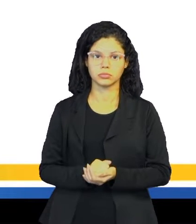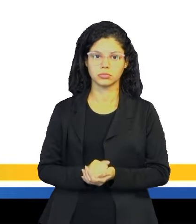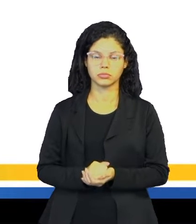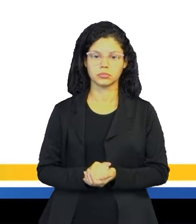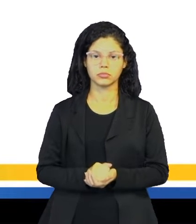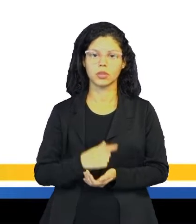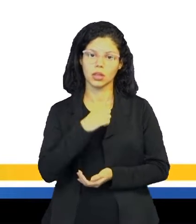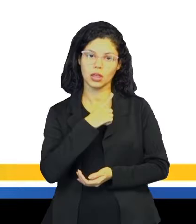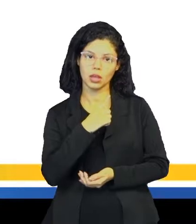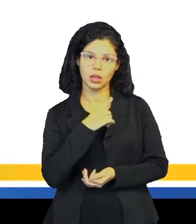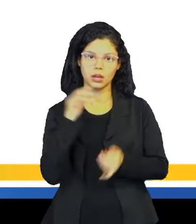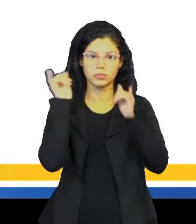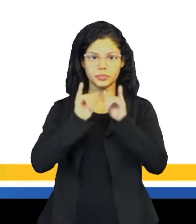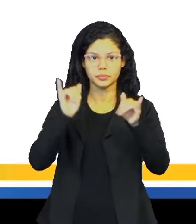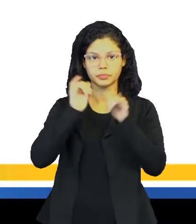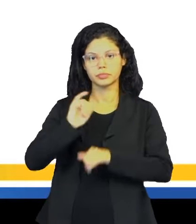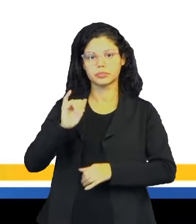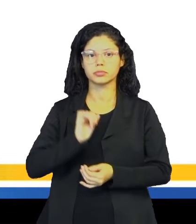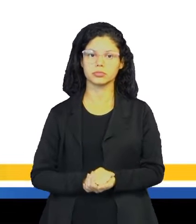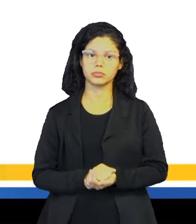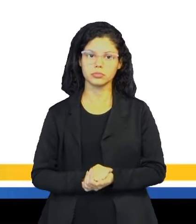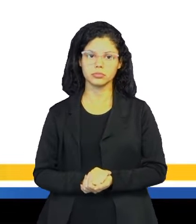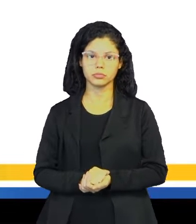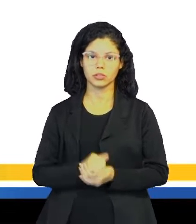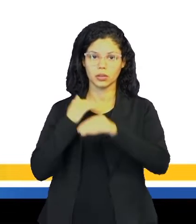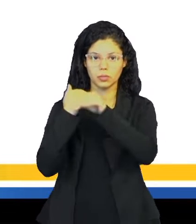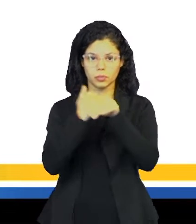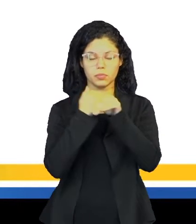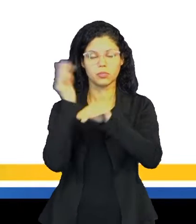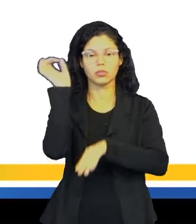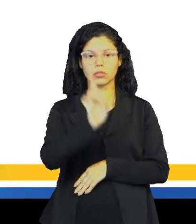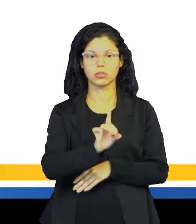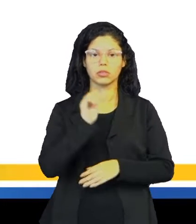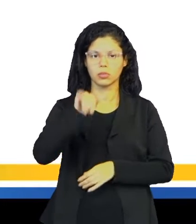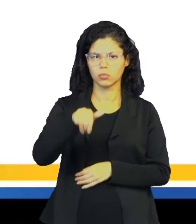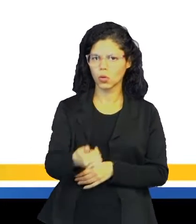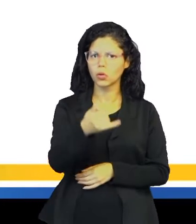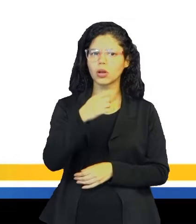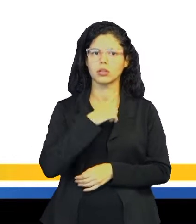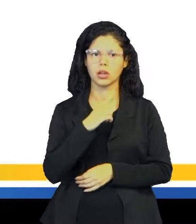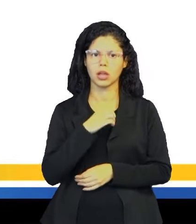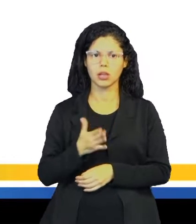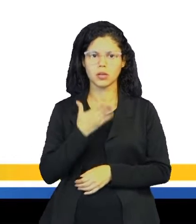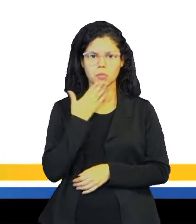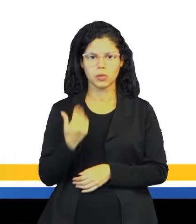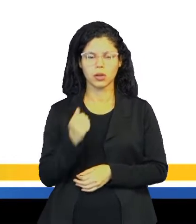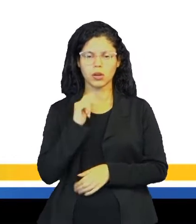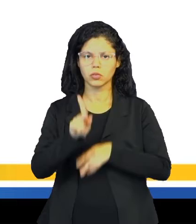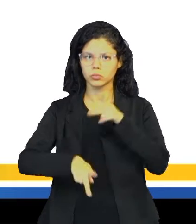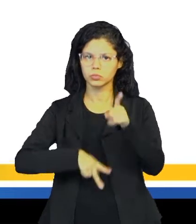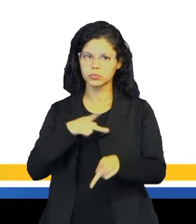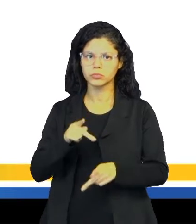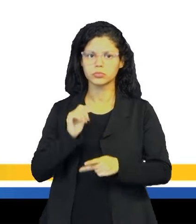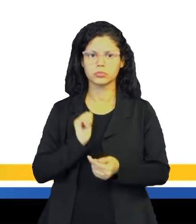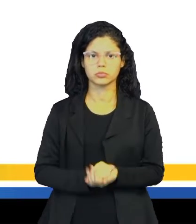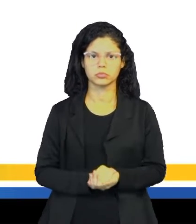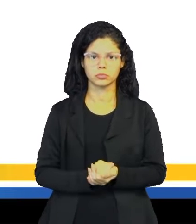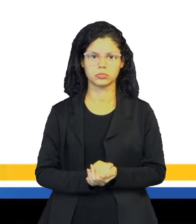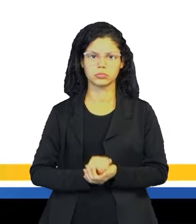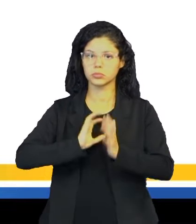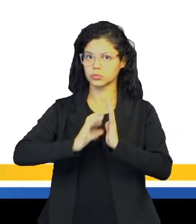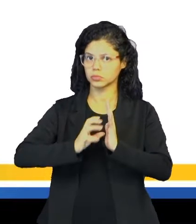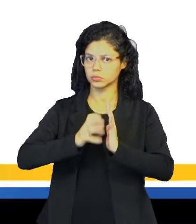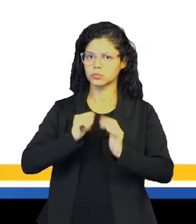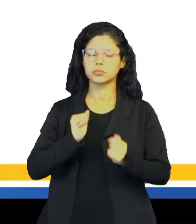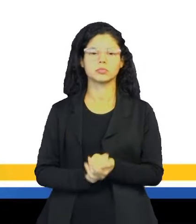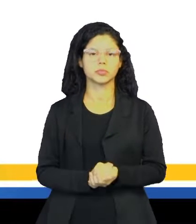acesso à informação, a igualdade dos direitos e oportunidades favoráveis para que o povo, os